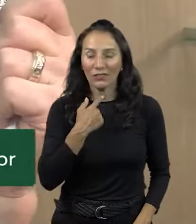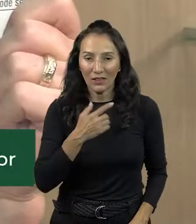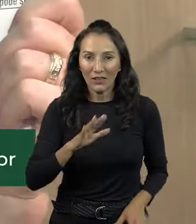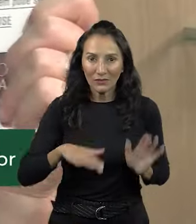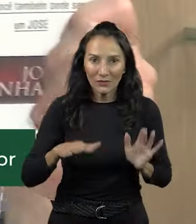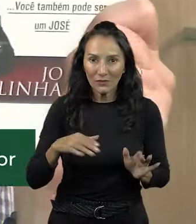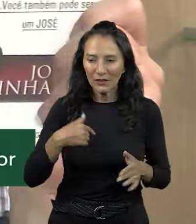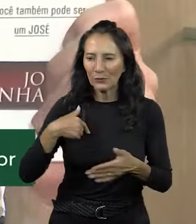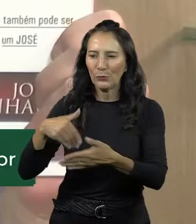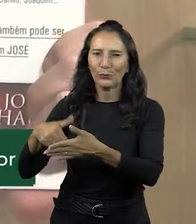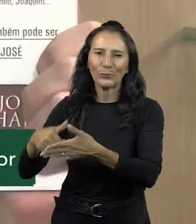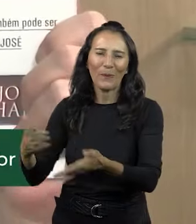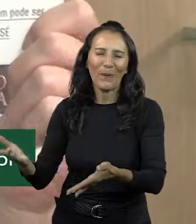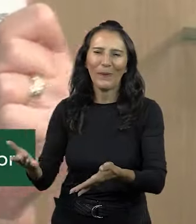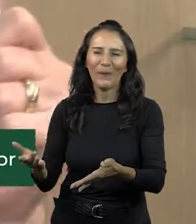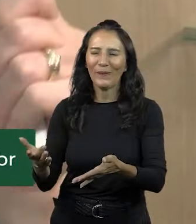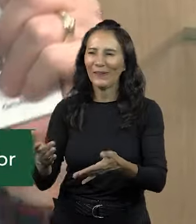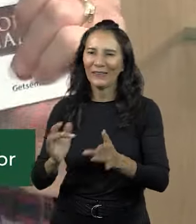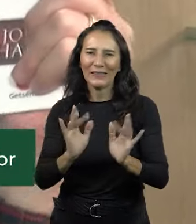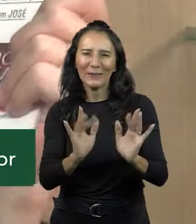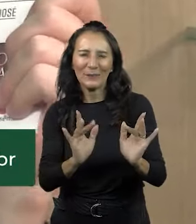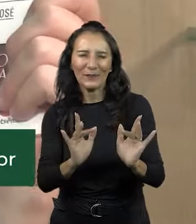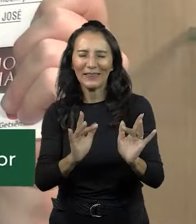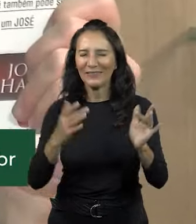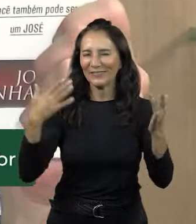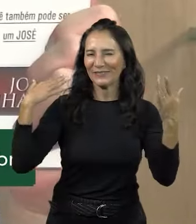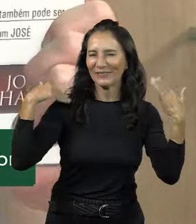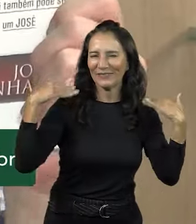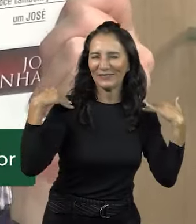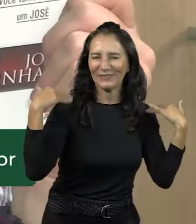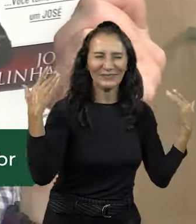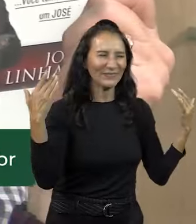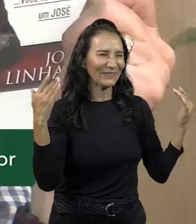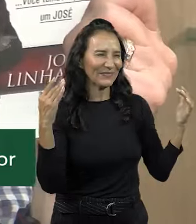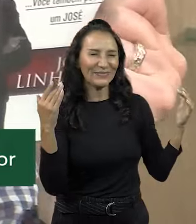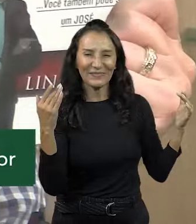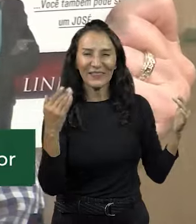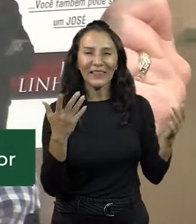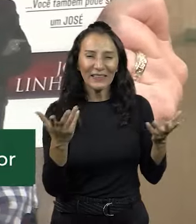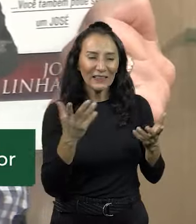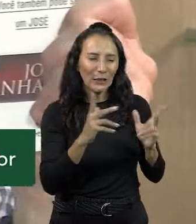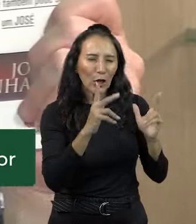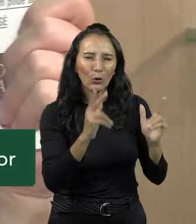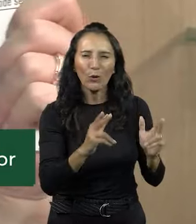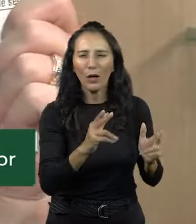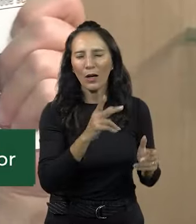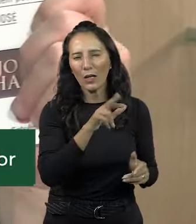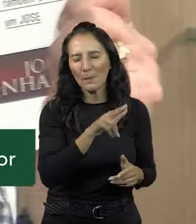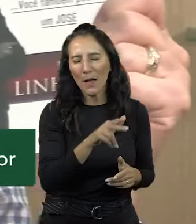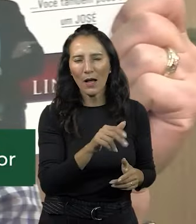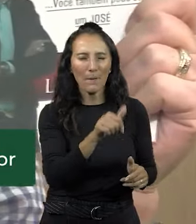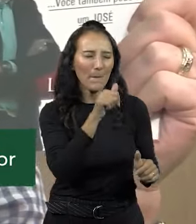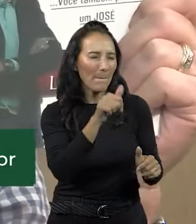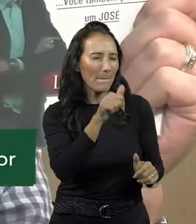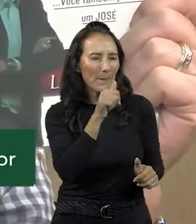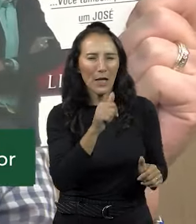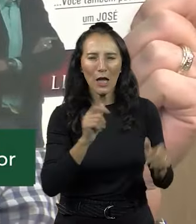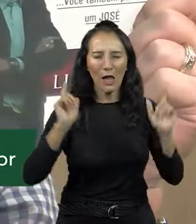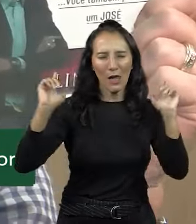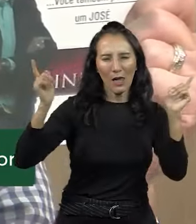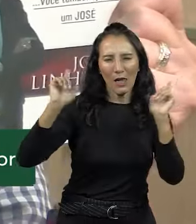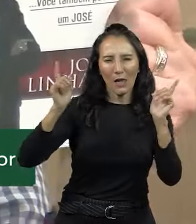estar namorando queria estar passeando queria ser como meus irmãos bebendo divertindo